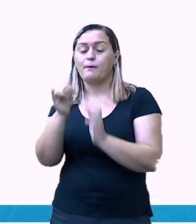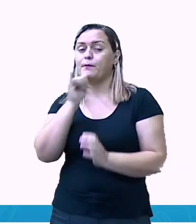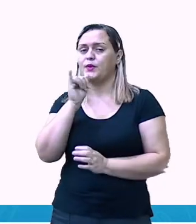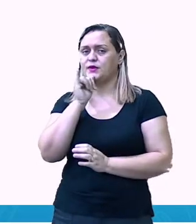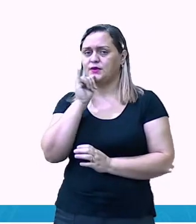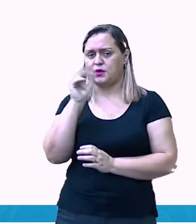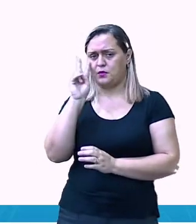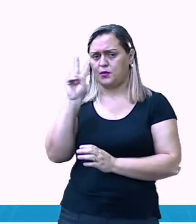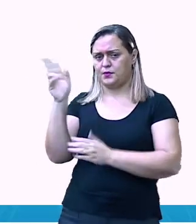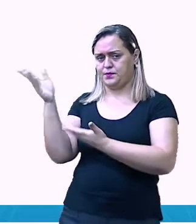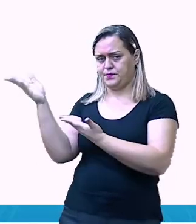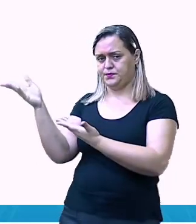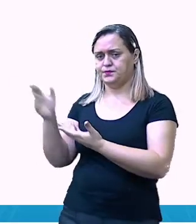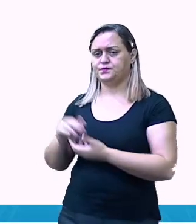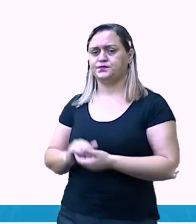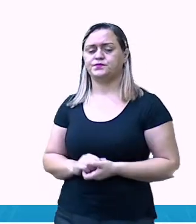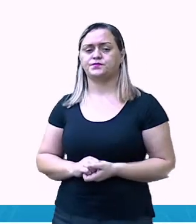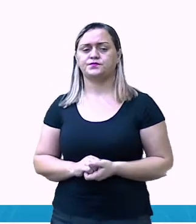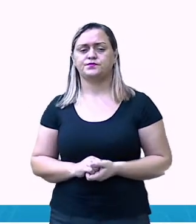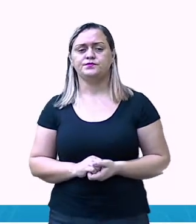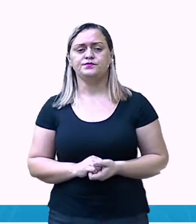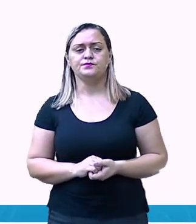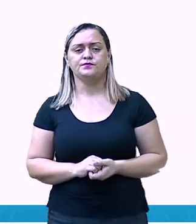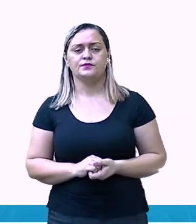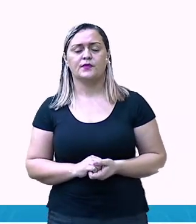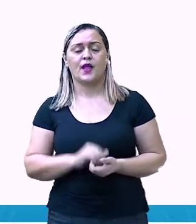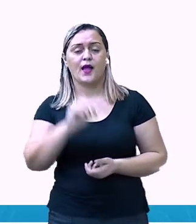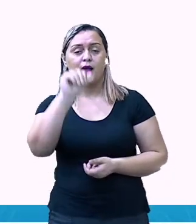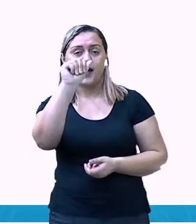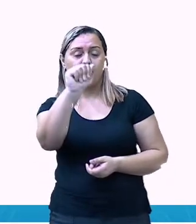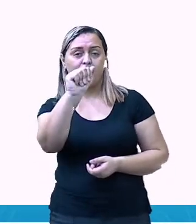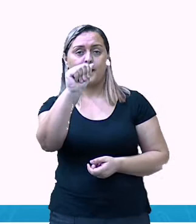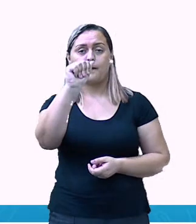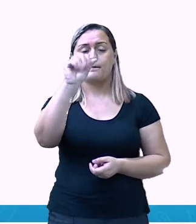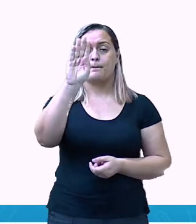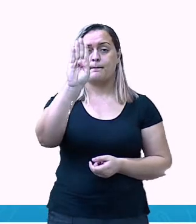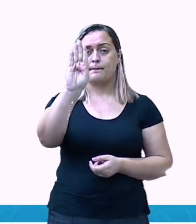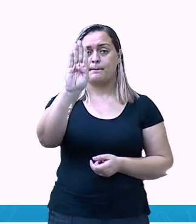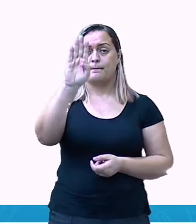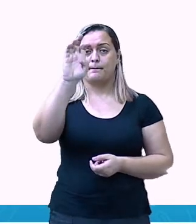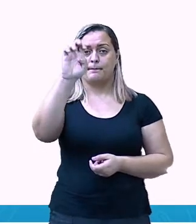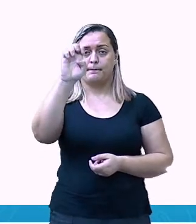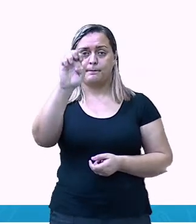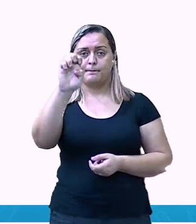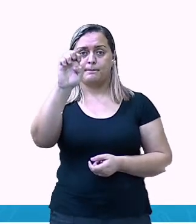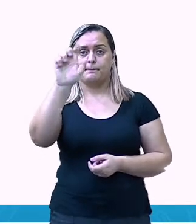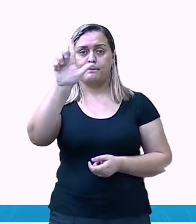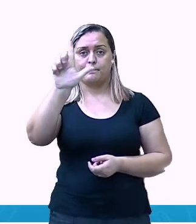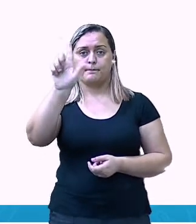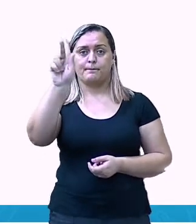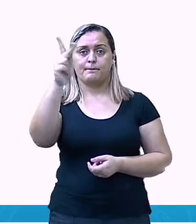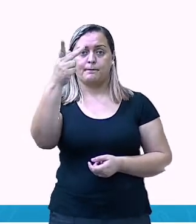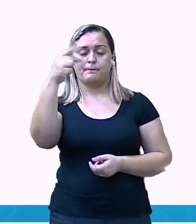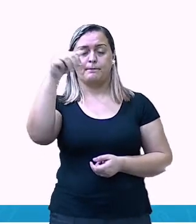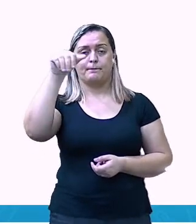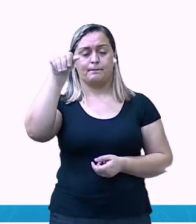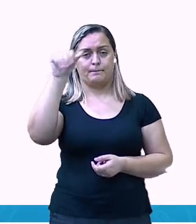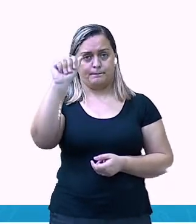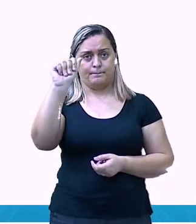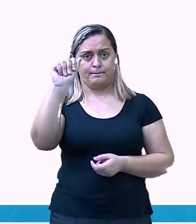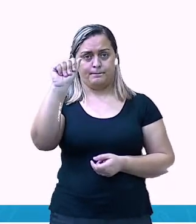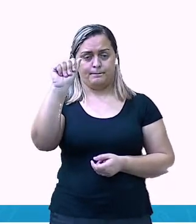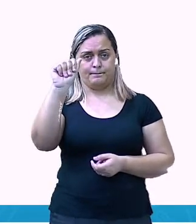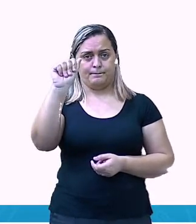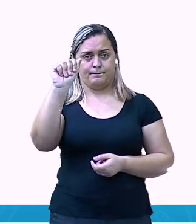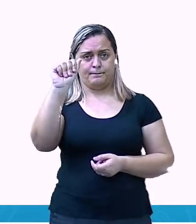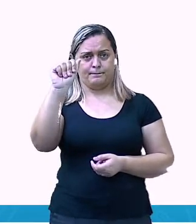Vamos pegar ali, olha, o desenho da abelha. Vamos separar em sílabas? A, B, lha.